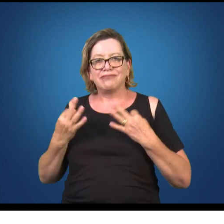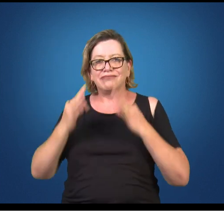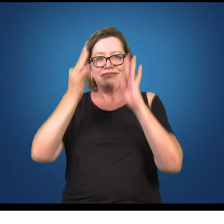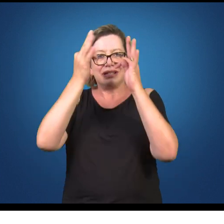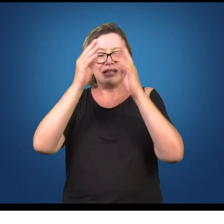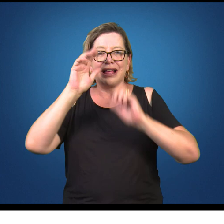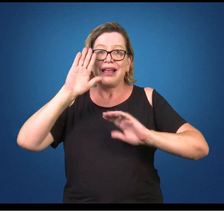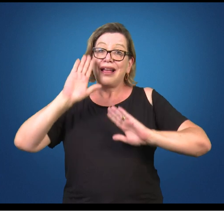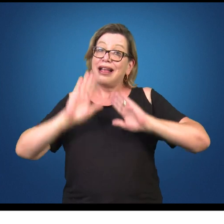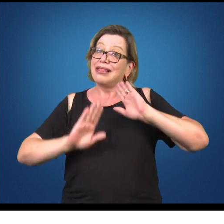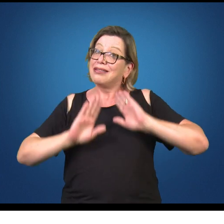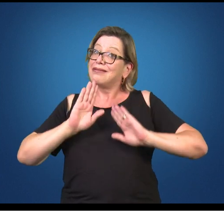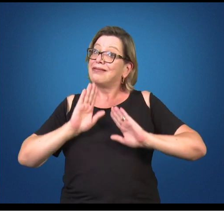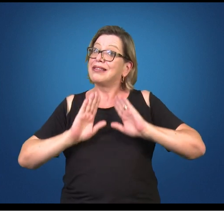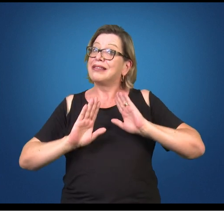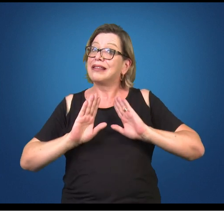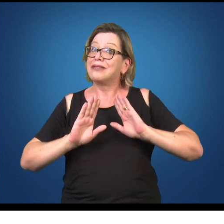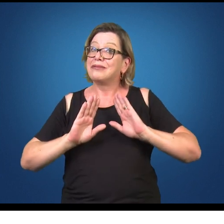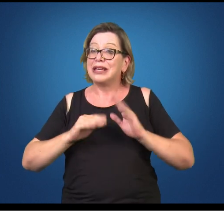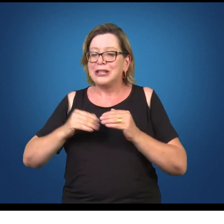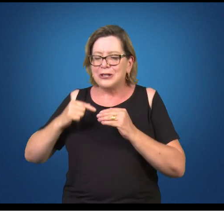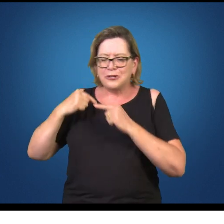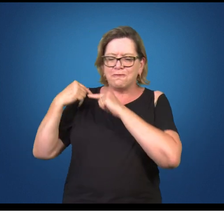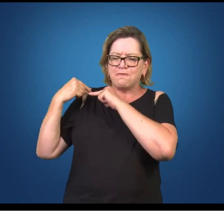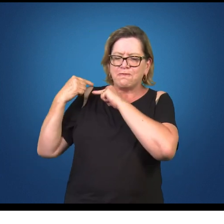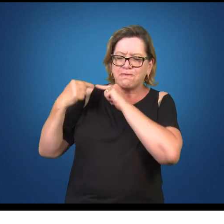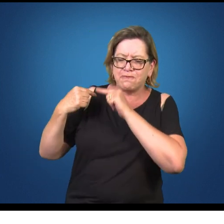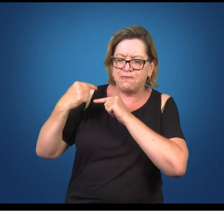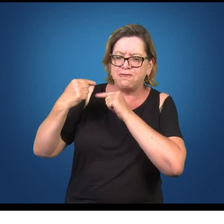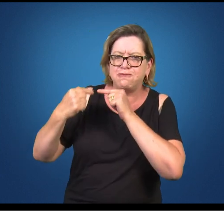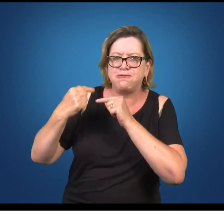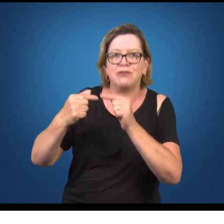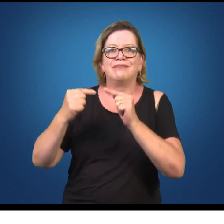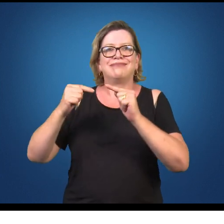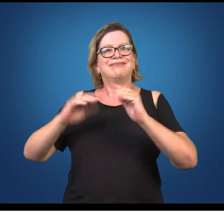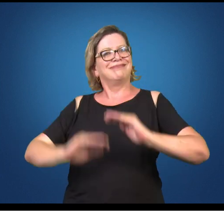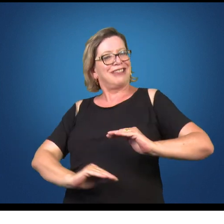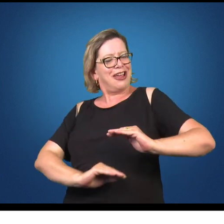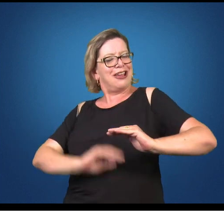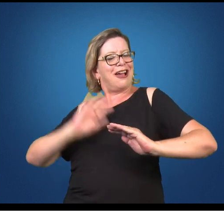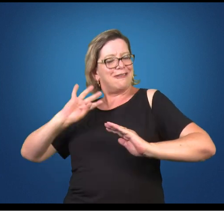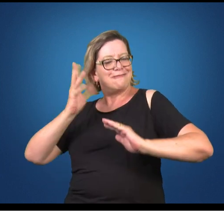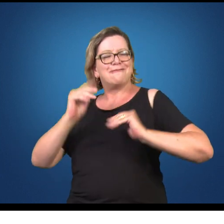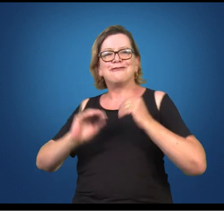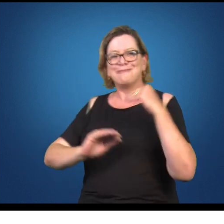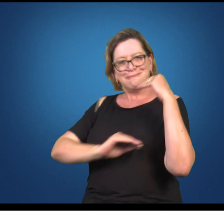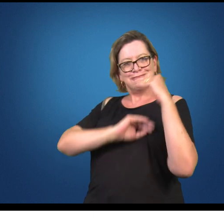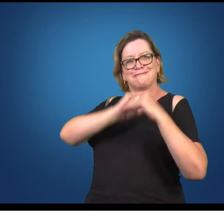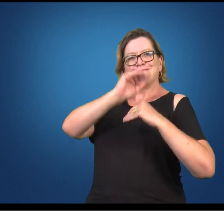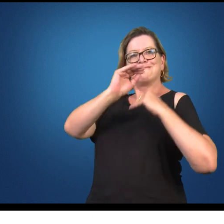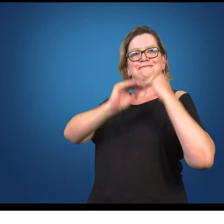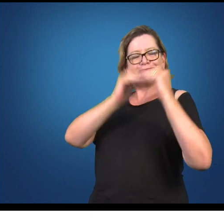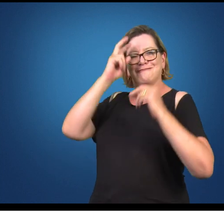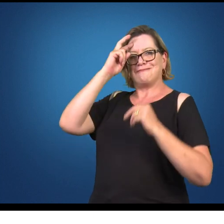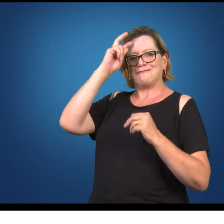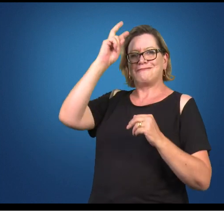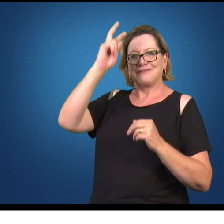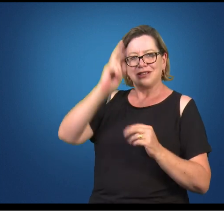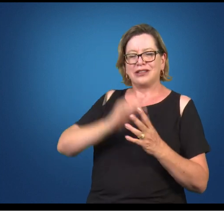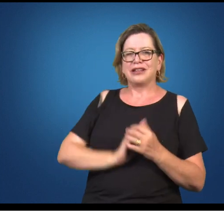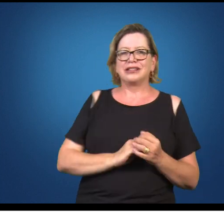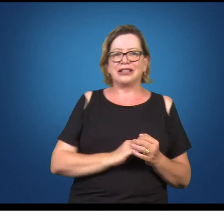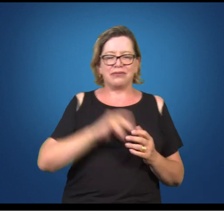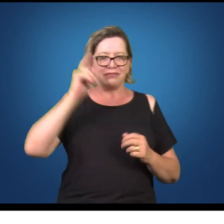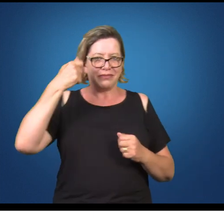depende exatamente de uma trajetória maior. Nível de desenvolvimento, né? De um nível cognitivo que elas então, estão. Então, isso